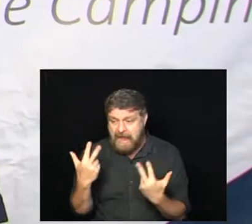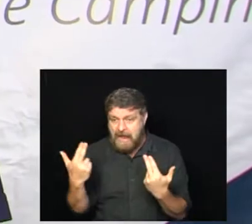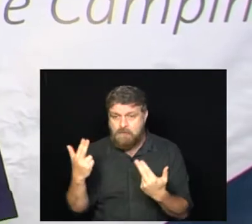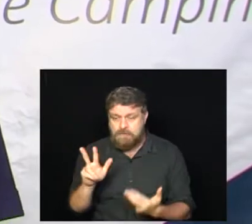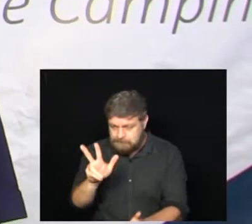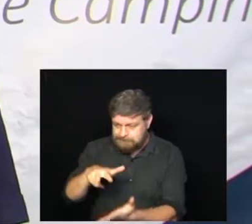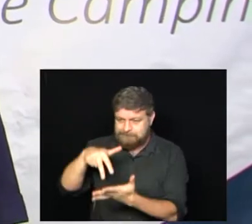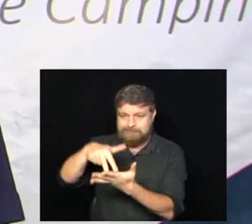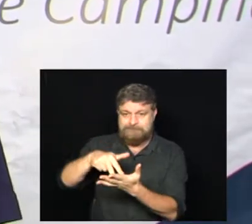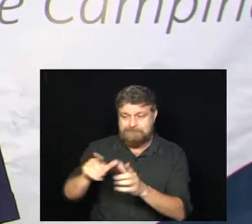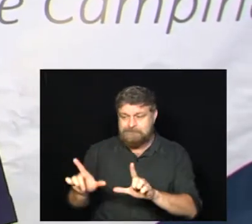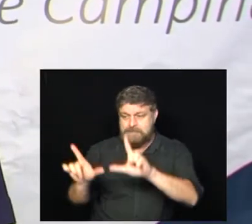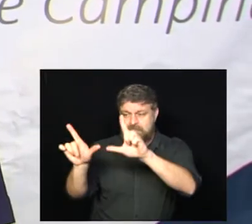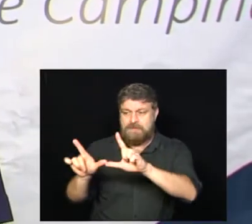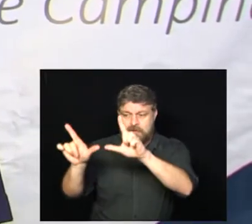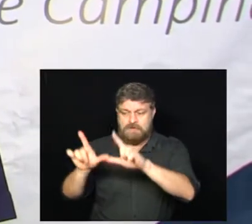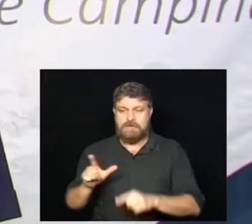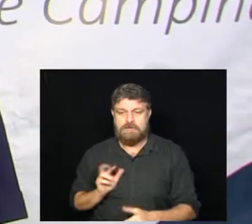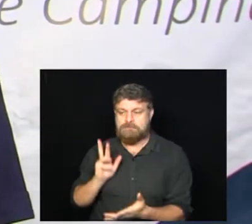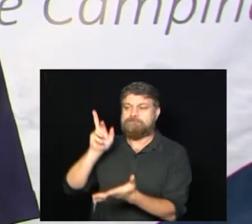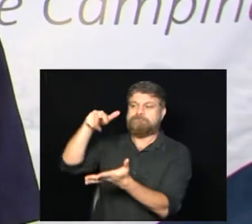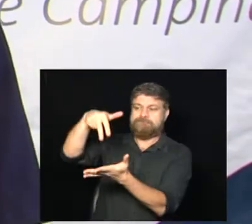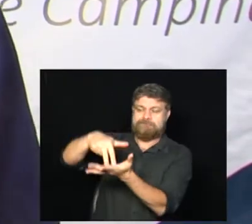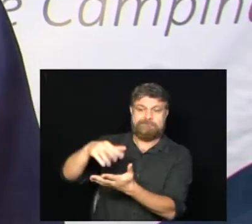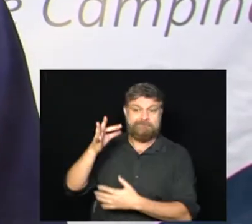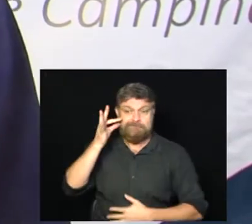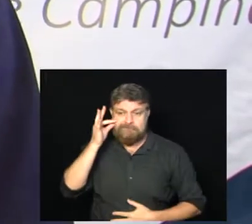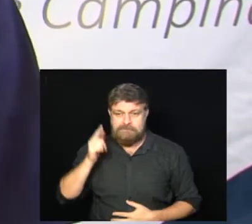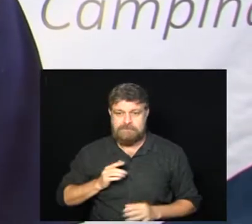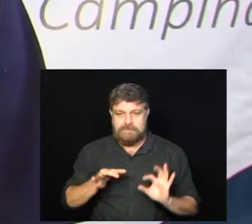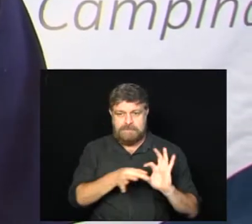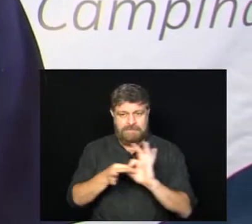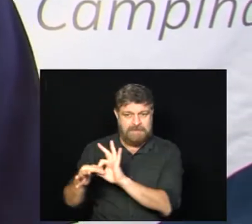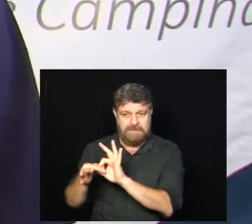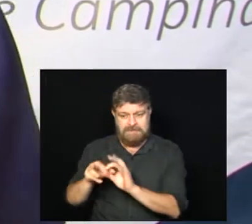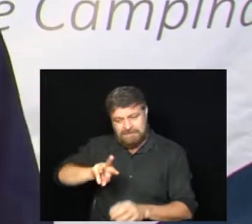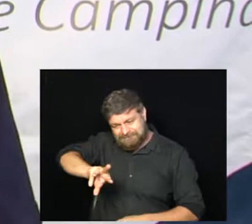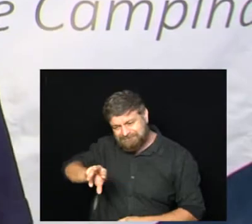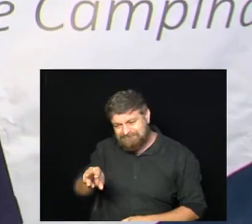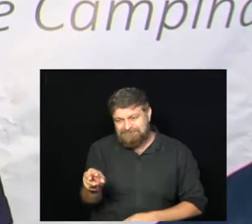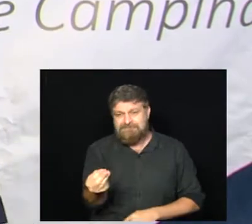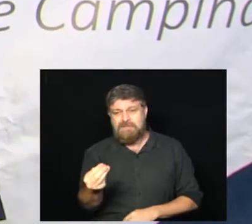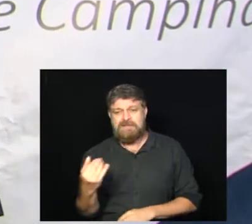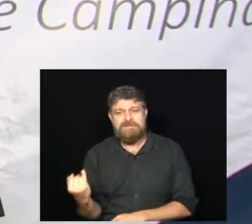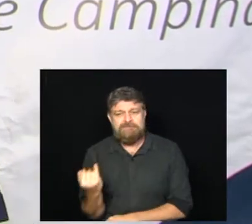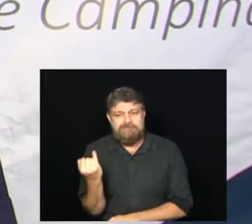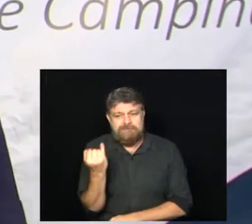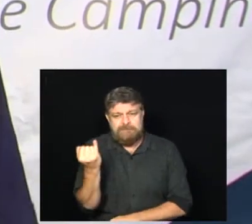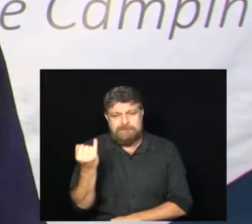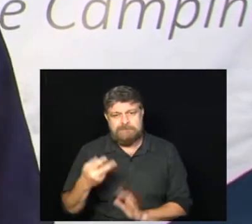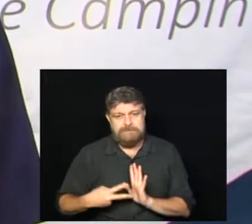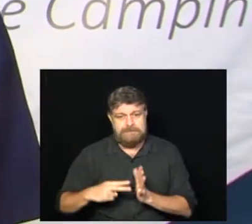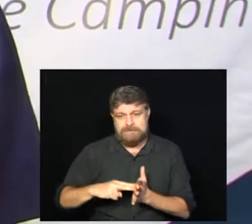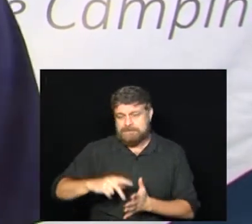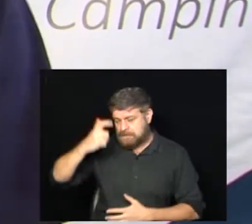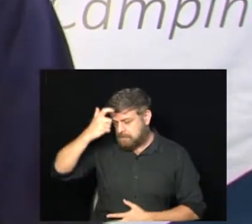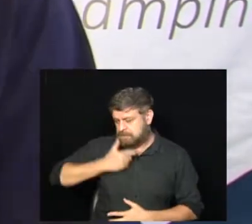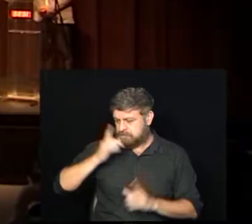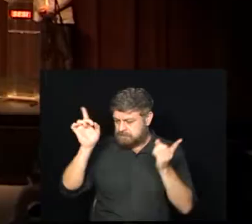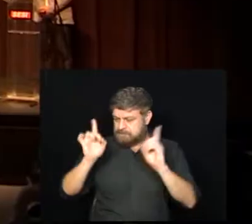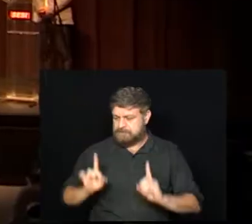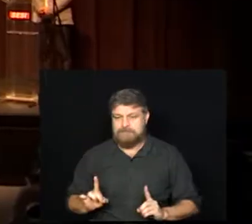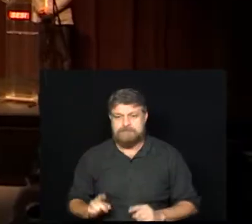estar em Tóquio, fazer uma grande participação e uma Paralimpíada tão importante e que significa tanto para a pessoa com